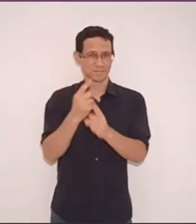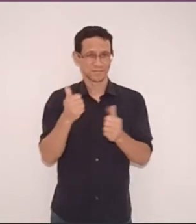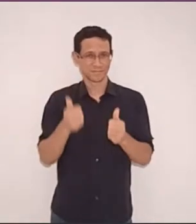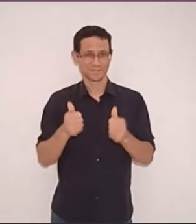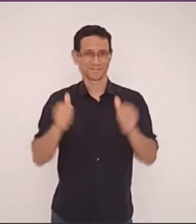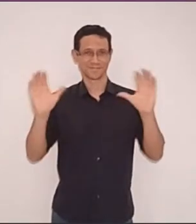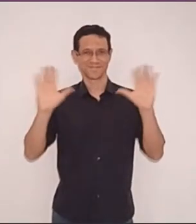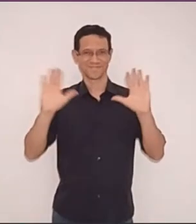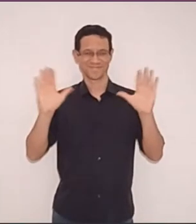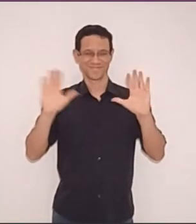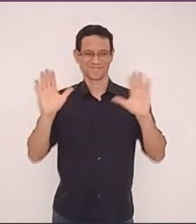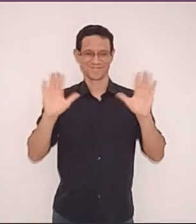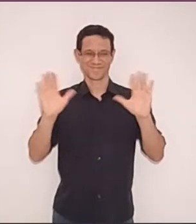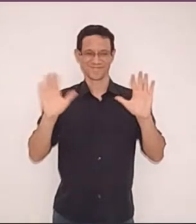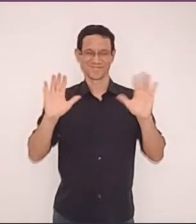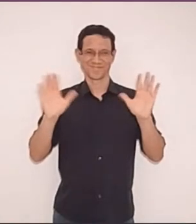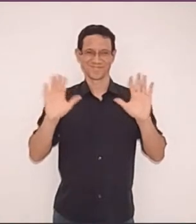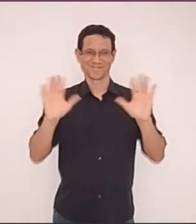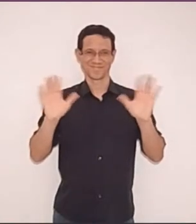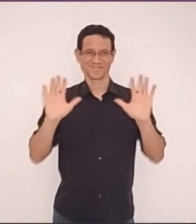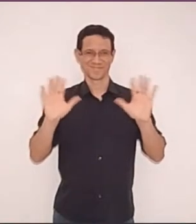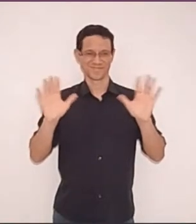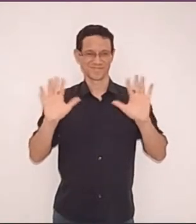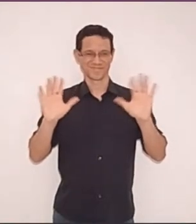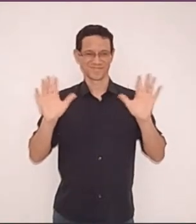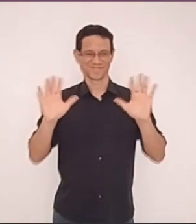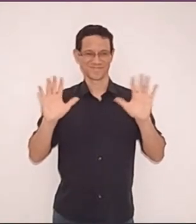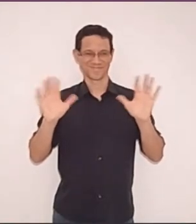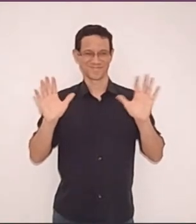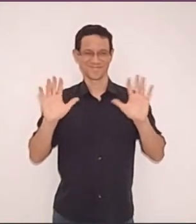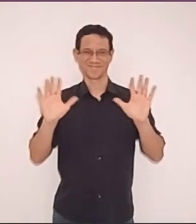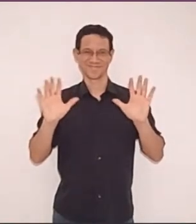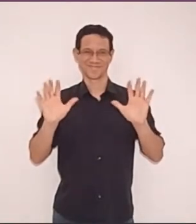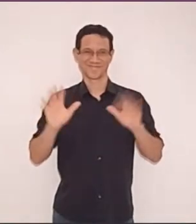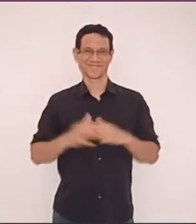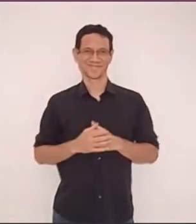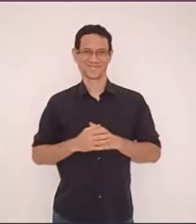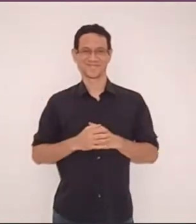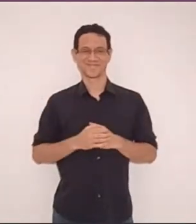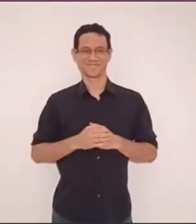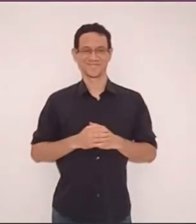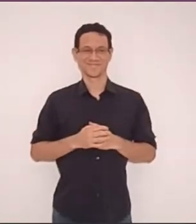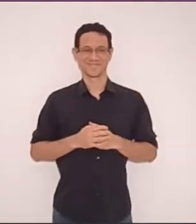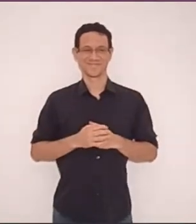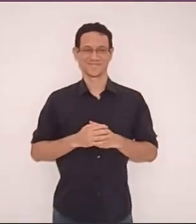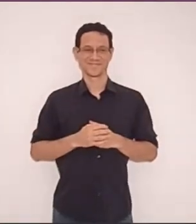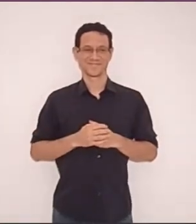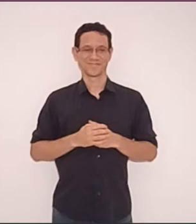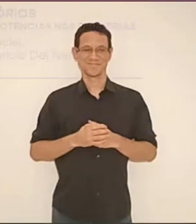próximo encontro quem sabe Brasil e